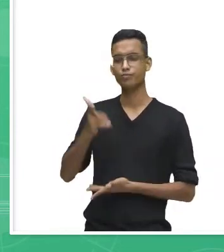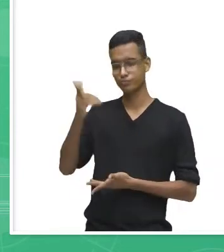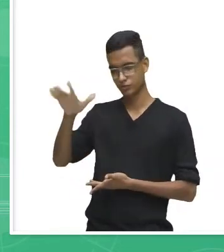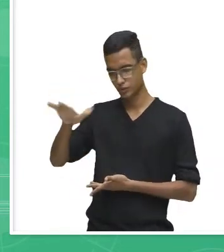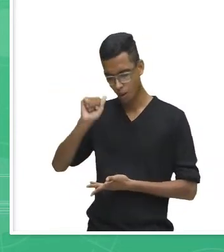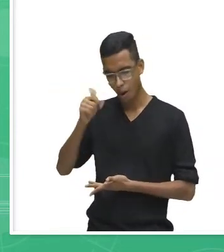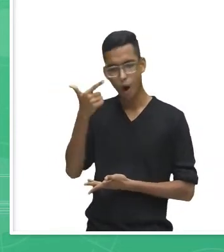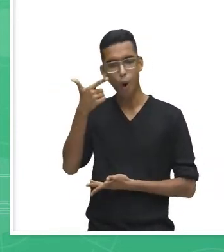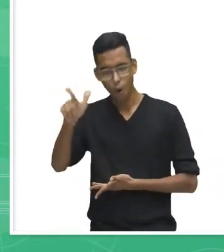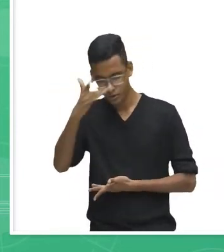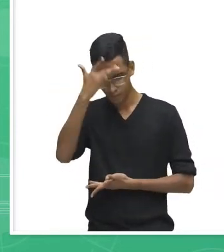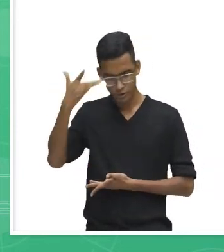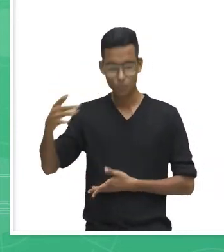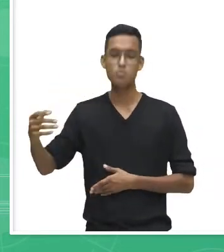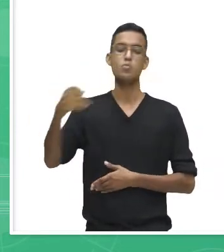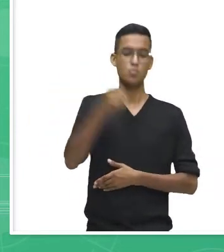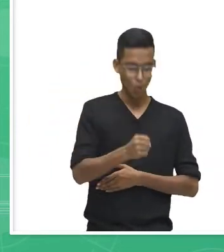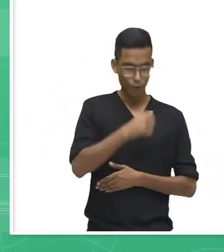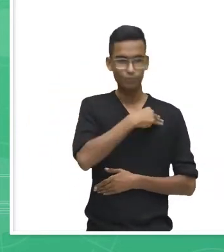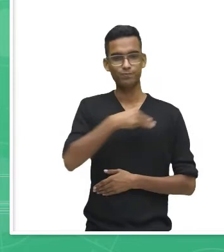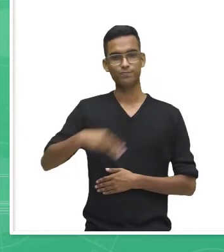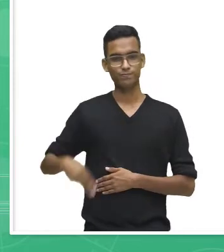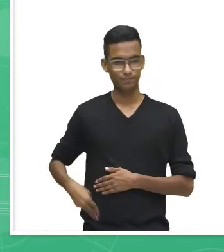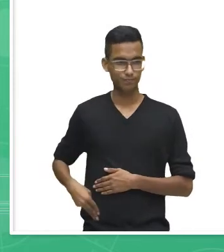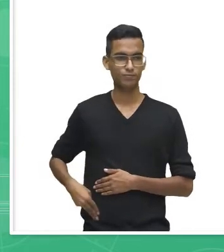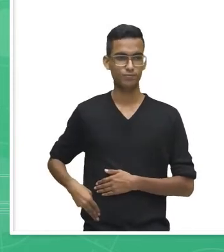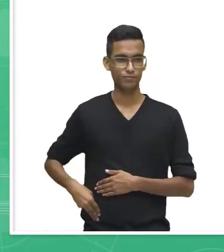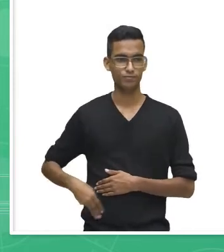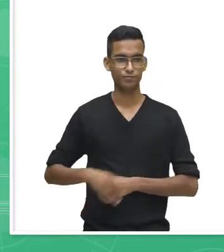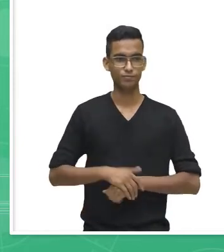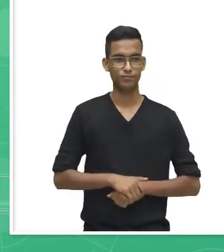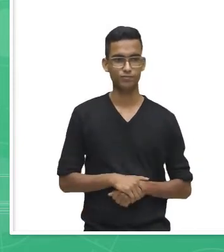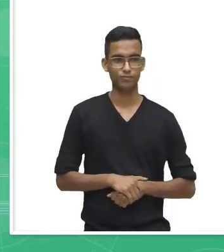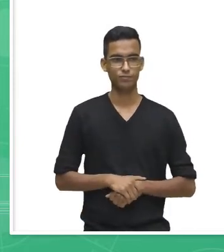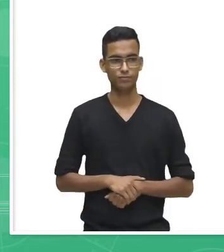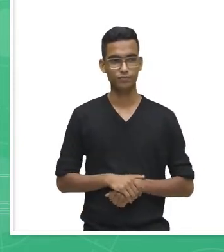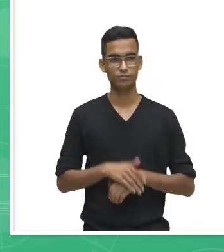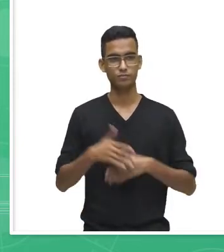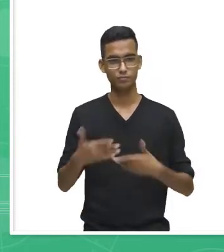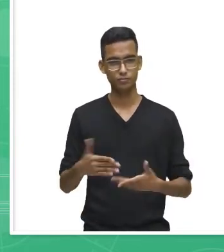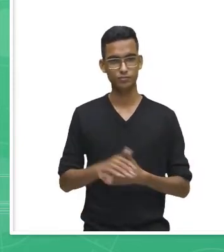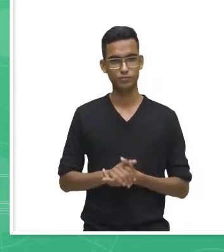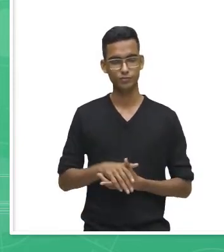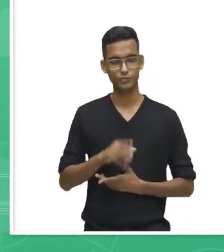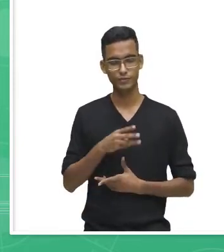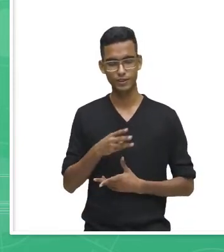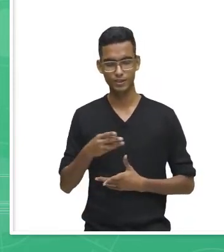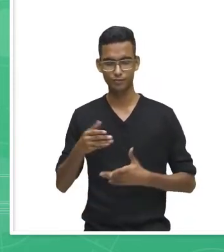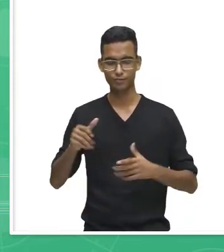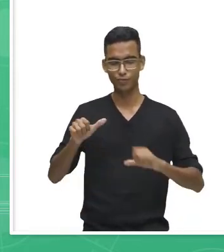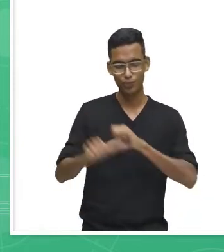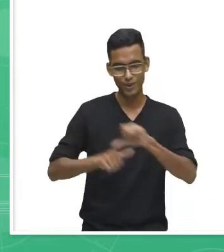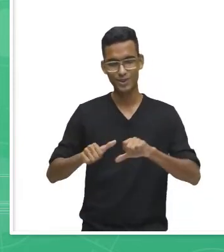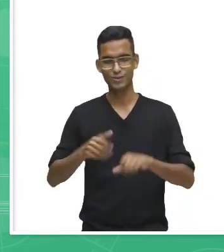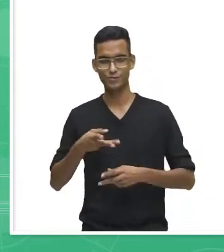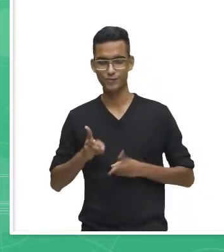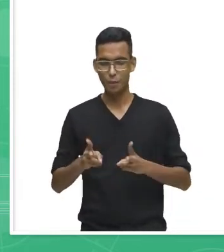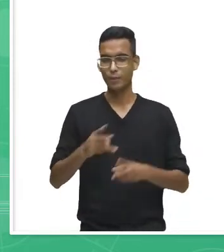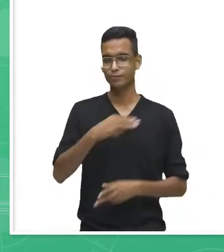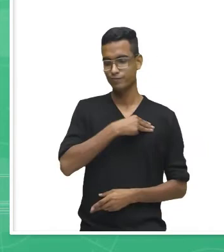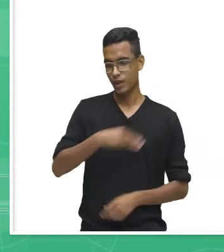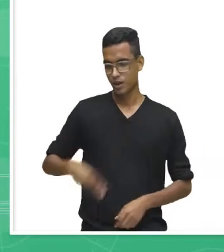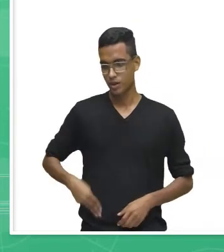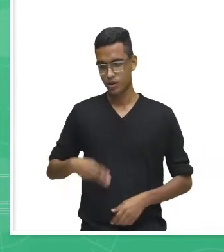perder aí os seus privilégios. E aí, nesse vai e vem, nessa demissão de uma série de ministros da economia, a gente vai ter, é claro,